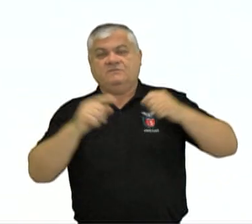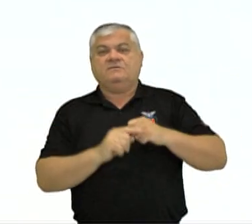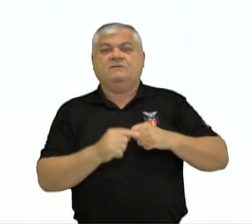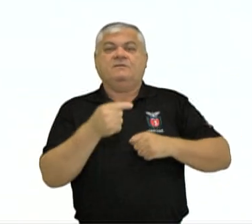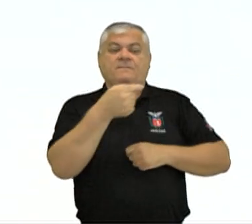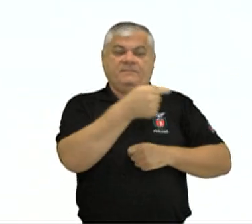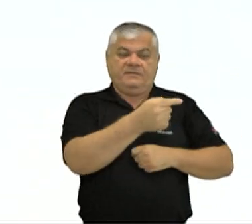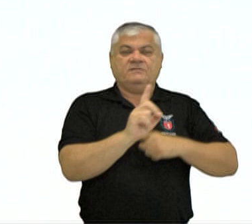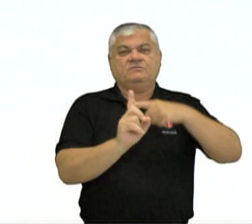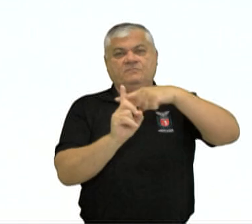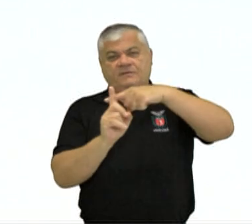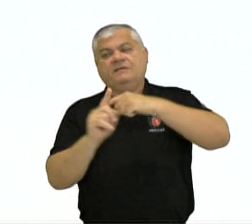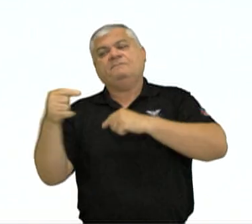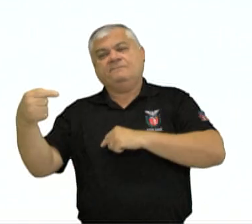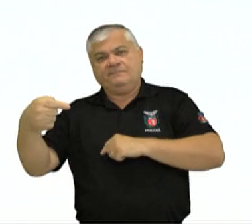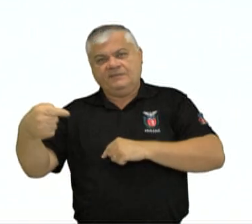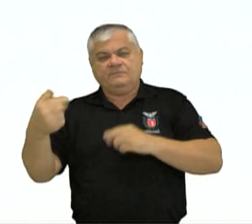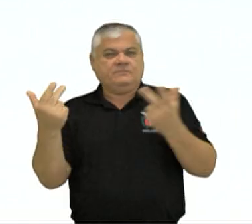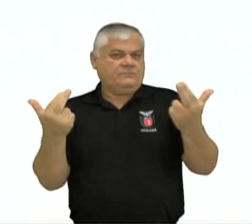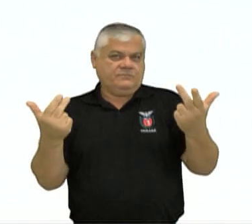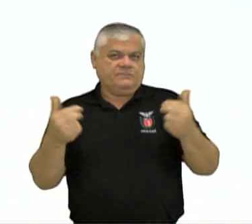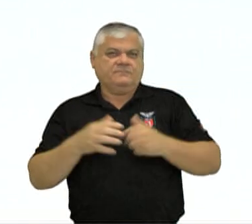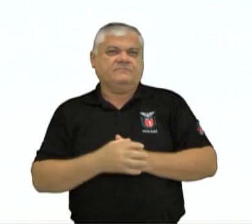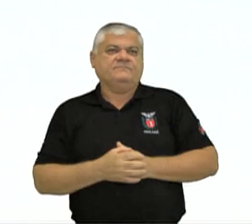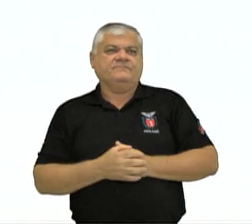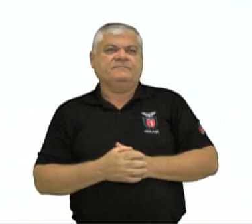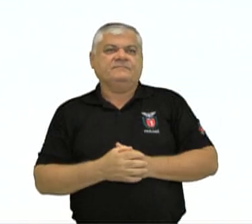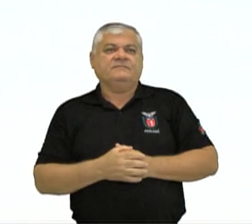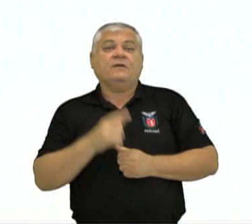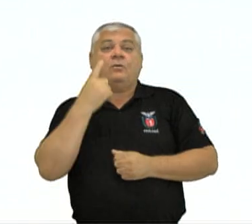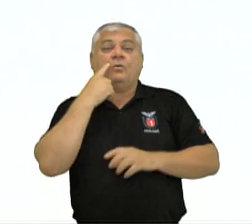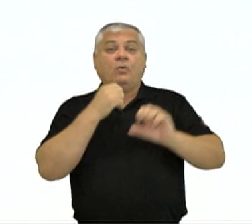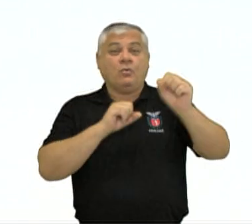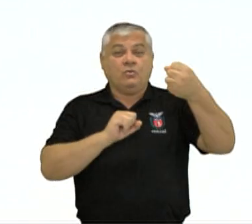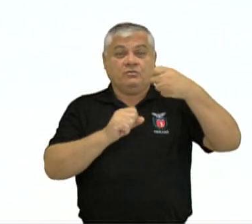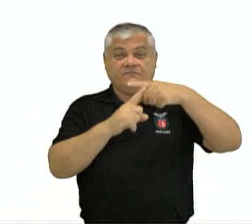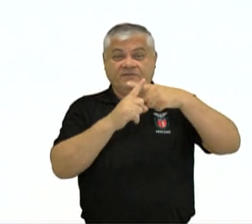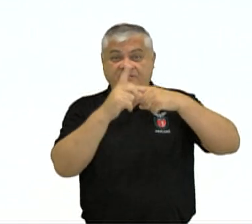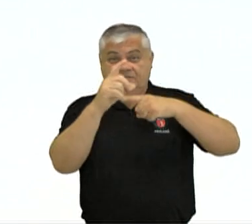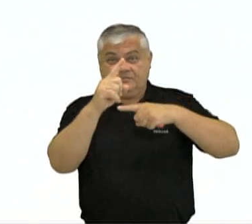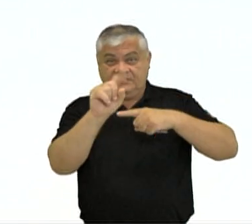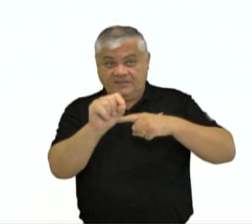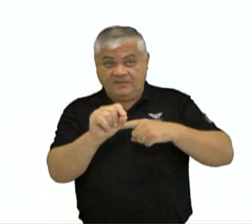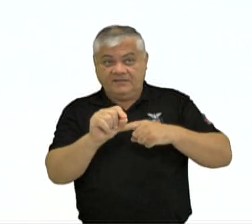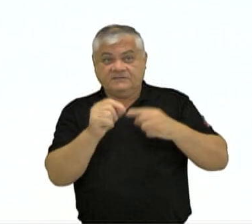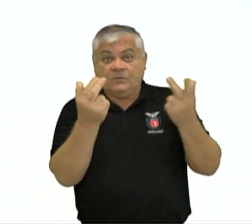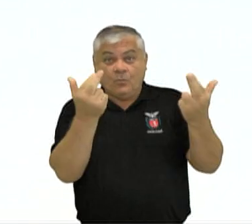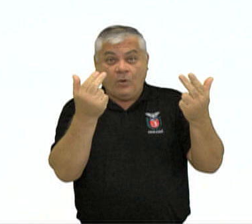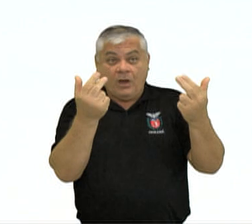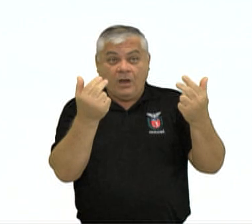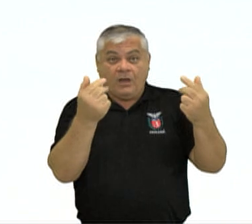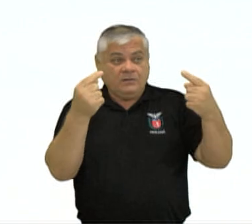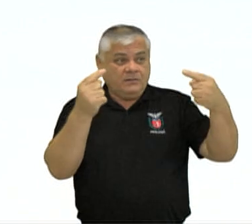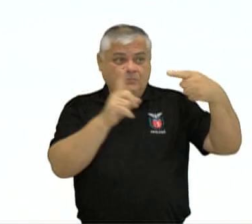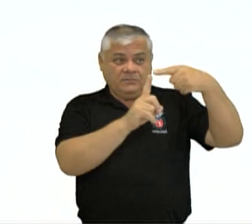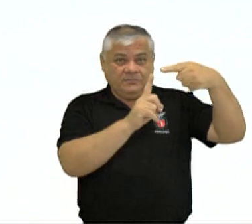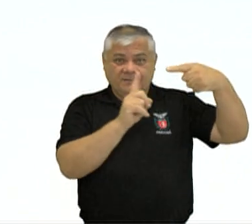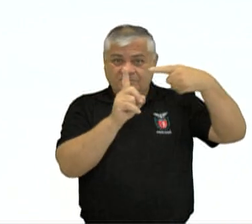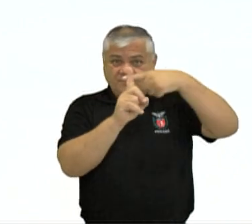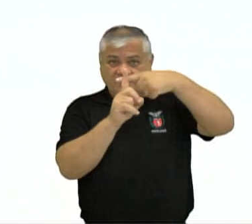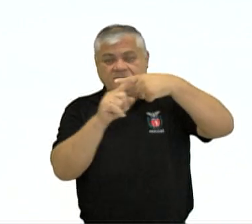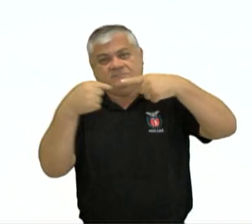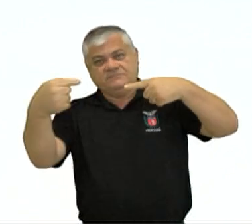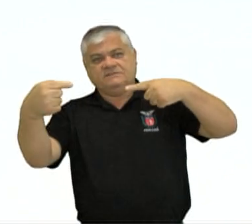menos. Quando for menos com mais também vai ficar menos. Então, aqui multiplicando o 8 com o 10, os dois têm sinais diferentes, menos aqui